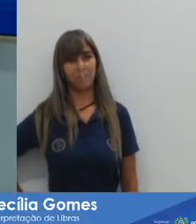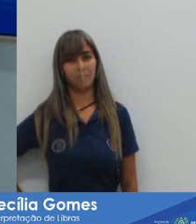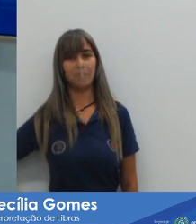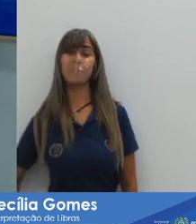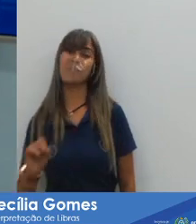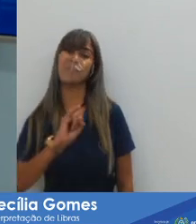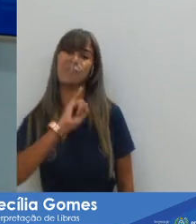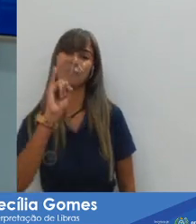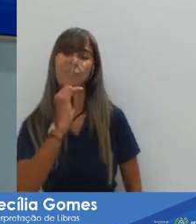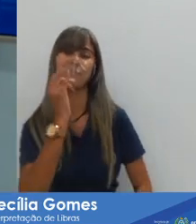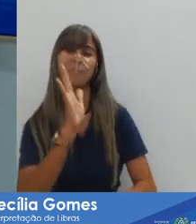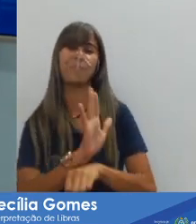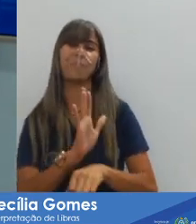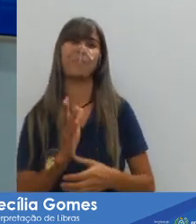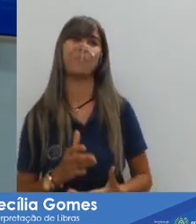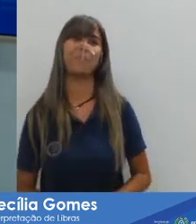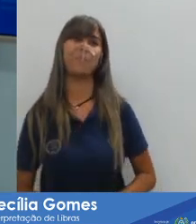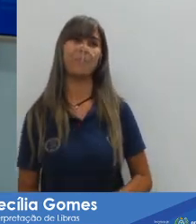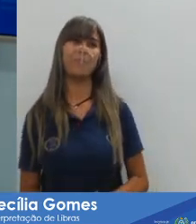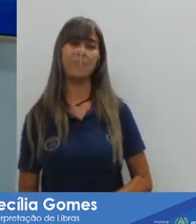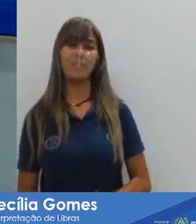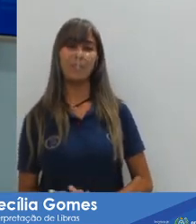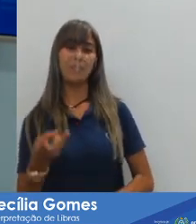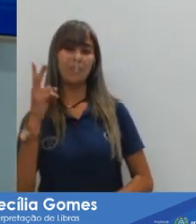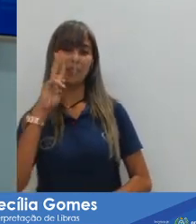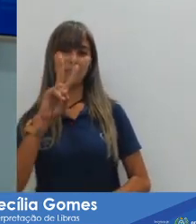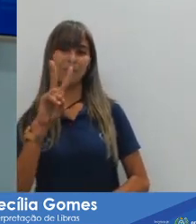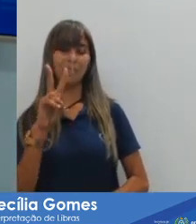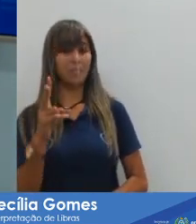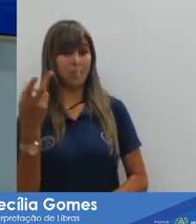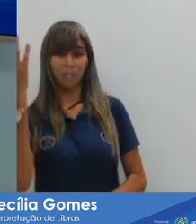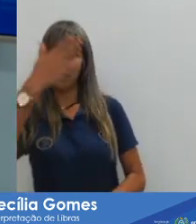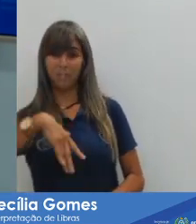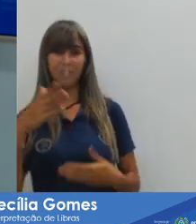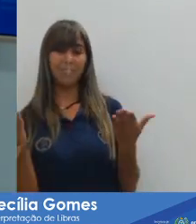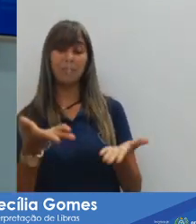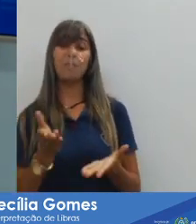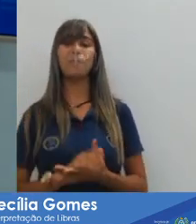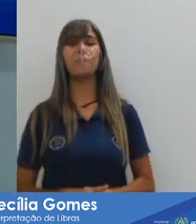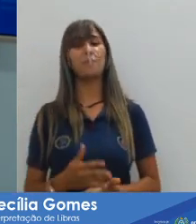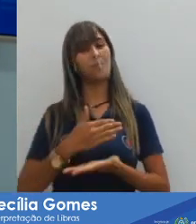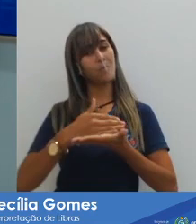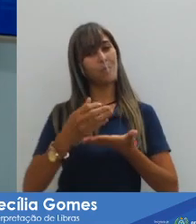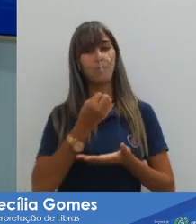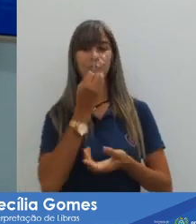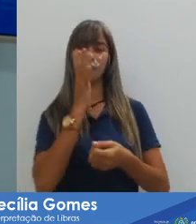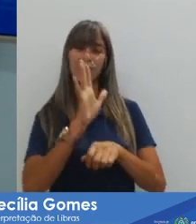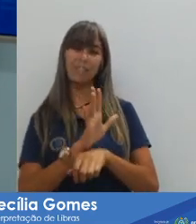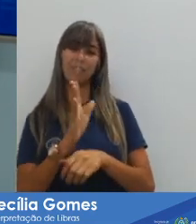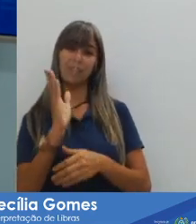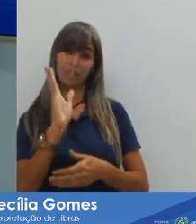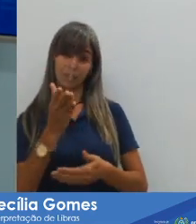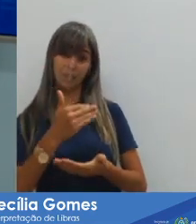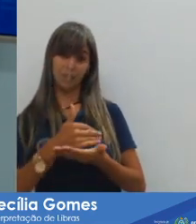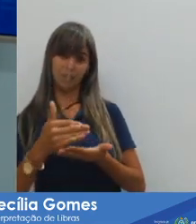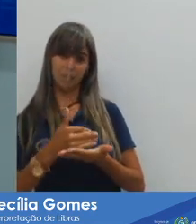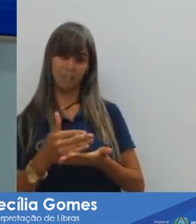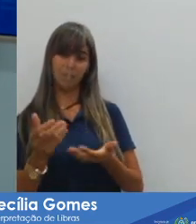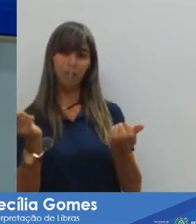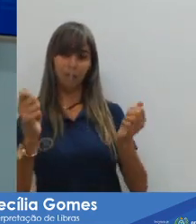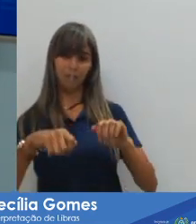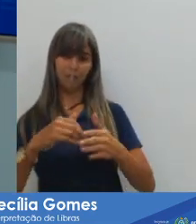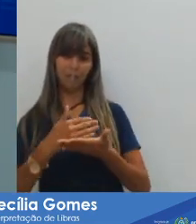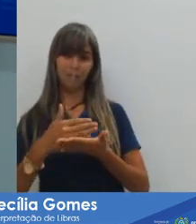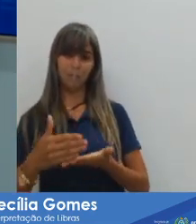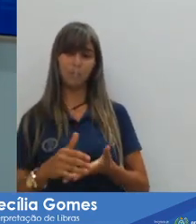E aí, pessoal, tô sem conseguir me ver aqui, tô sem retorno, mas vamos lá. Boa tarde, já começamos, podemos